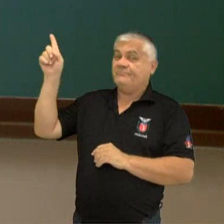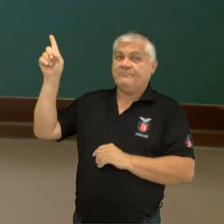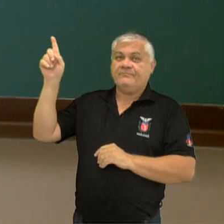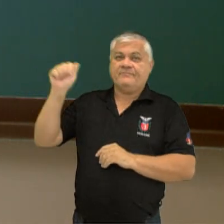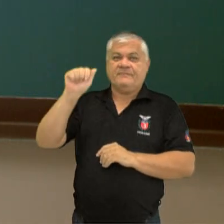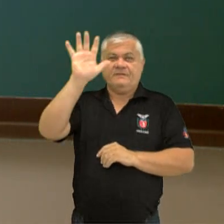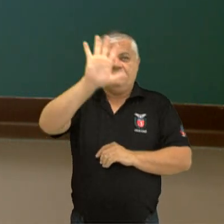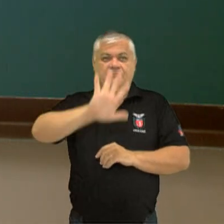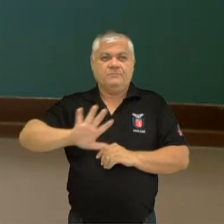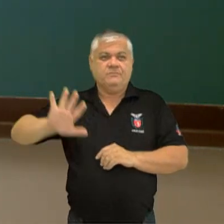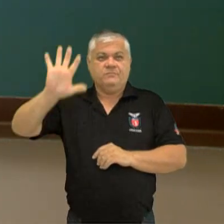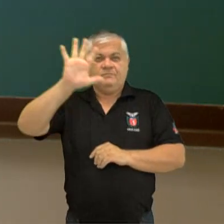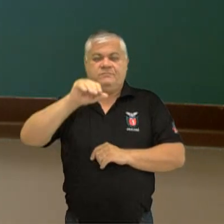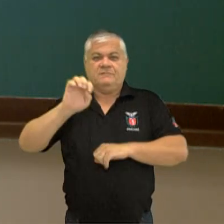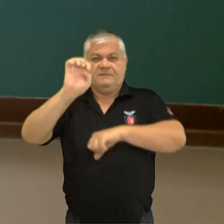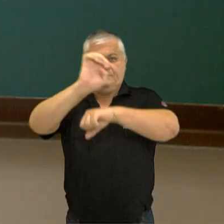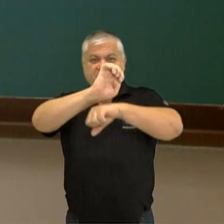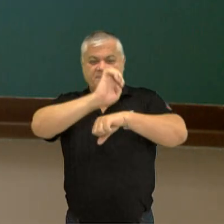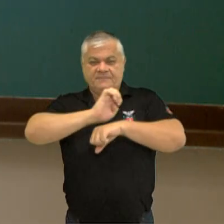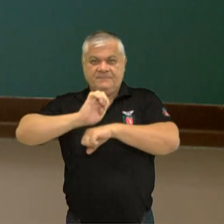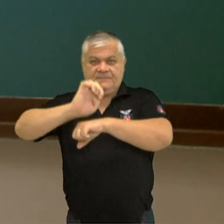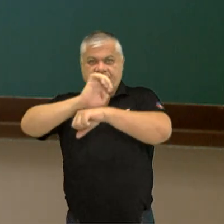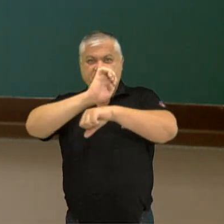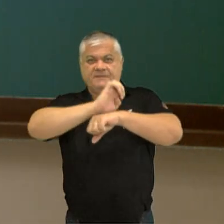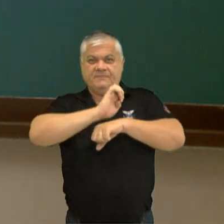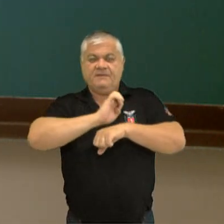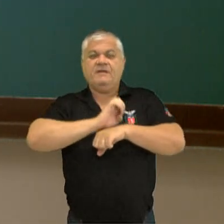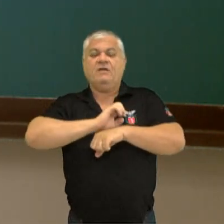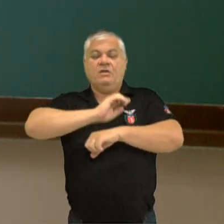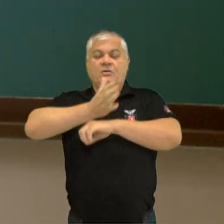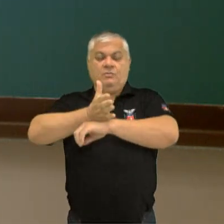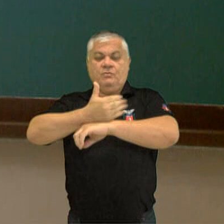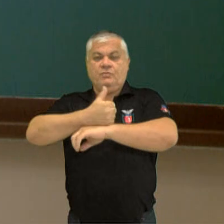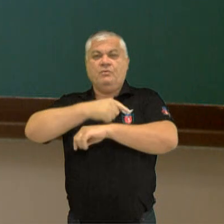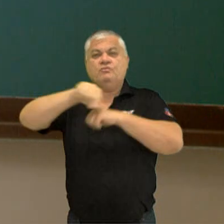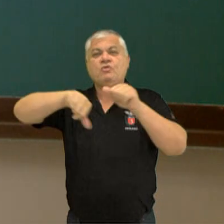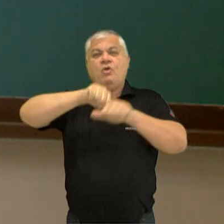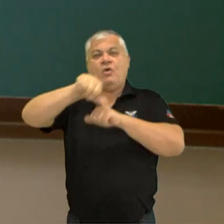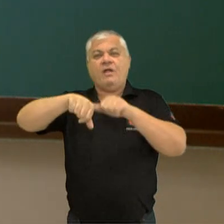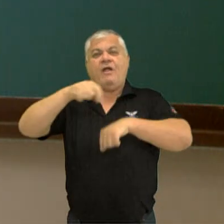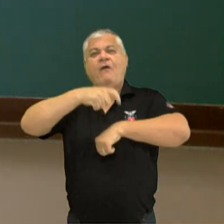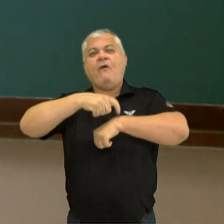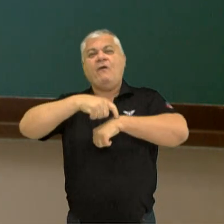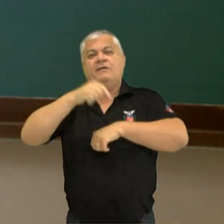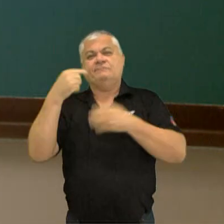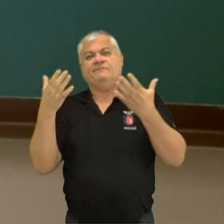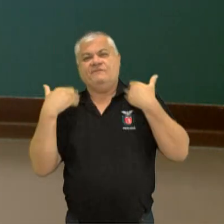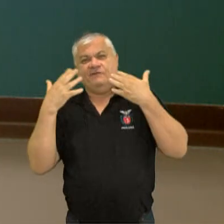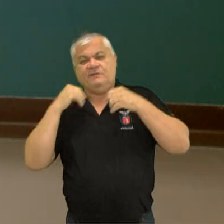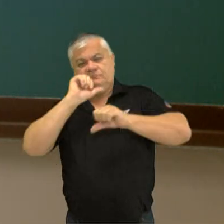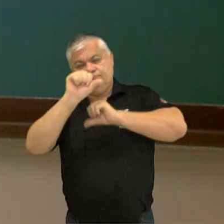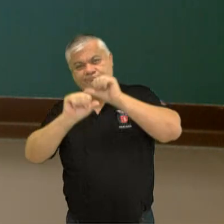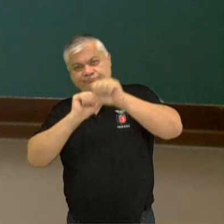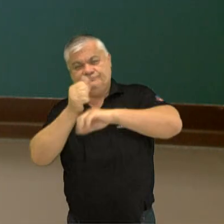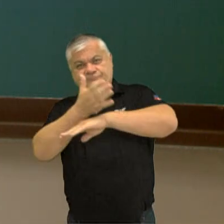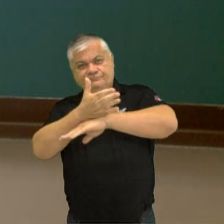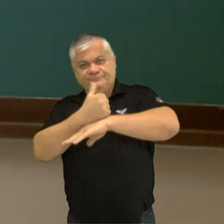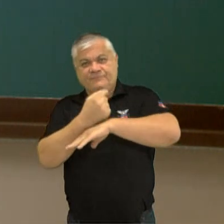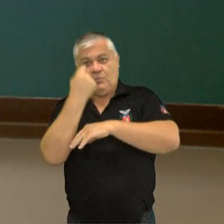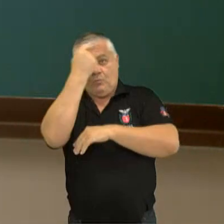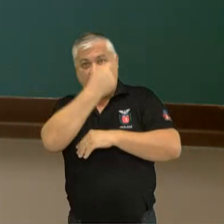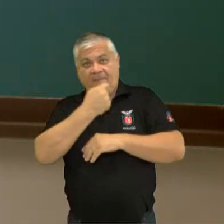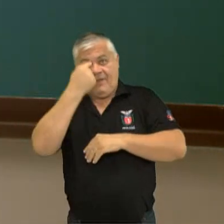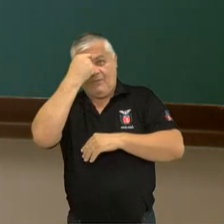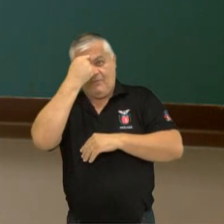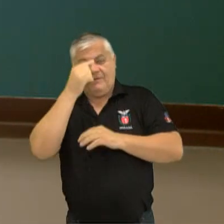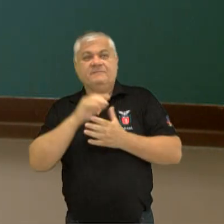a indicação dos estados que faziam essa mudança do horário de verão. Então esses estados que estão em